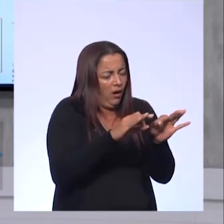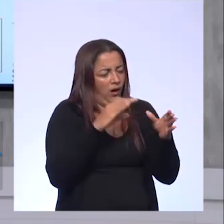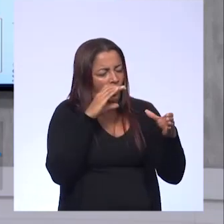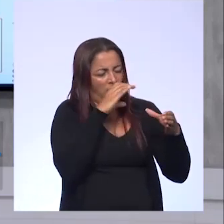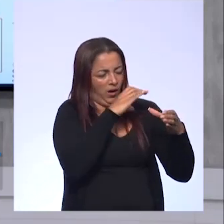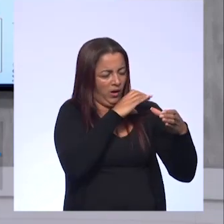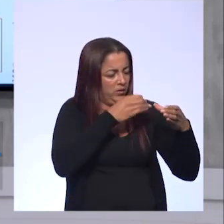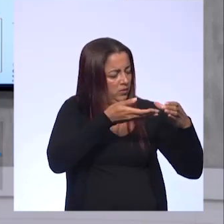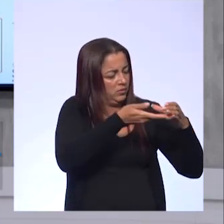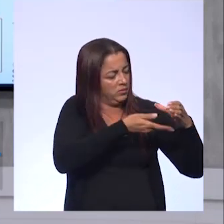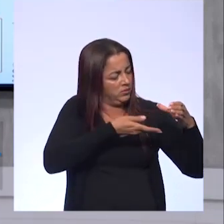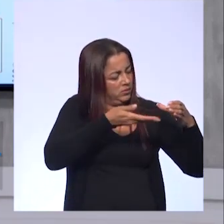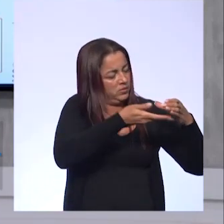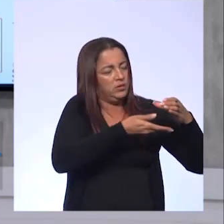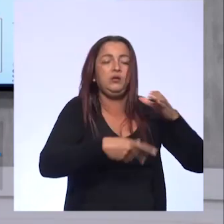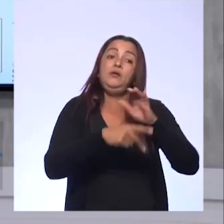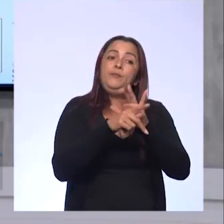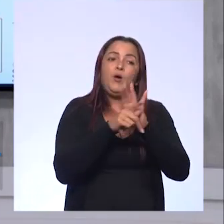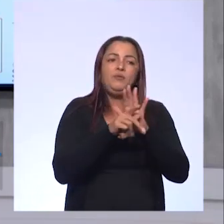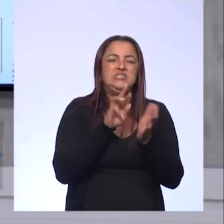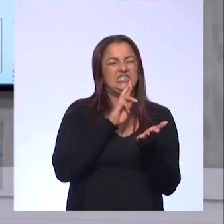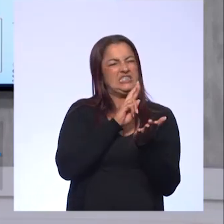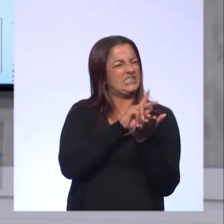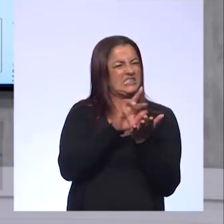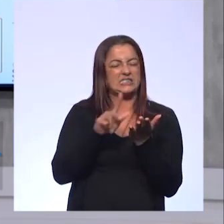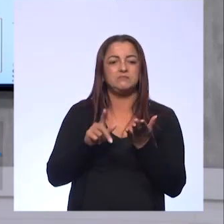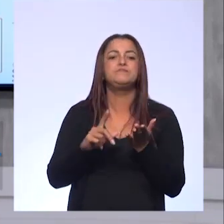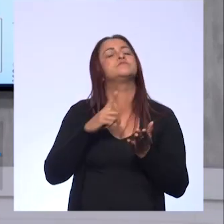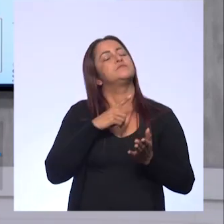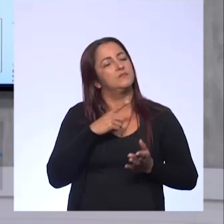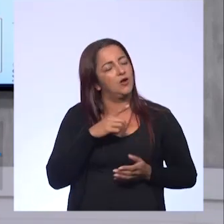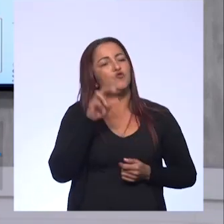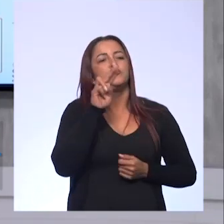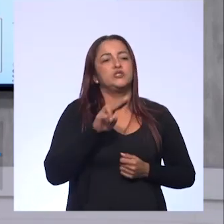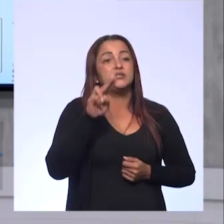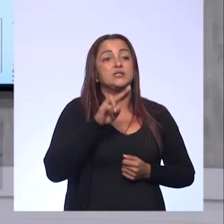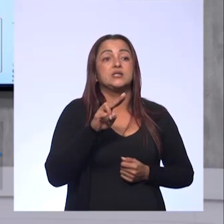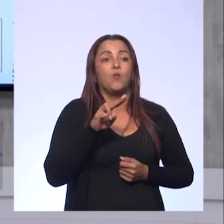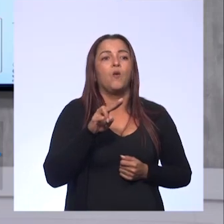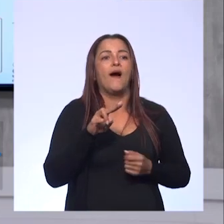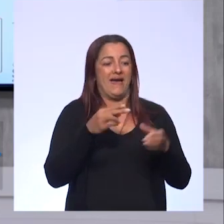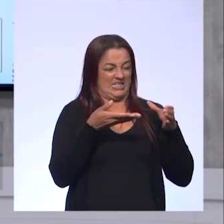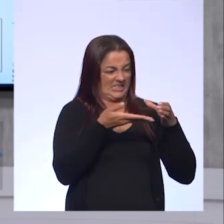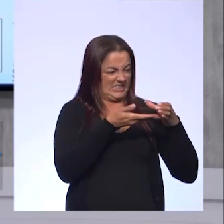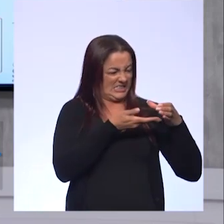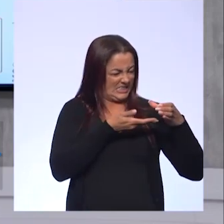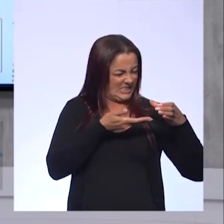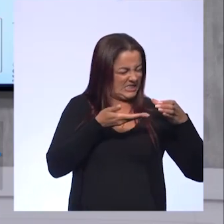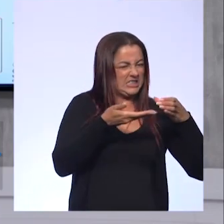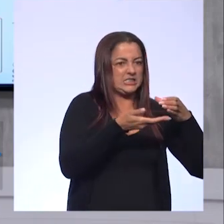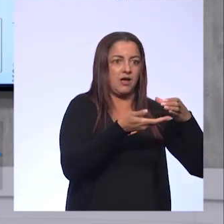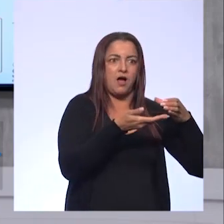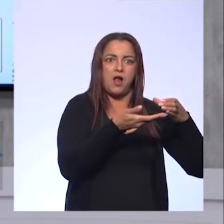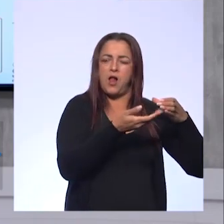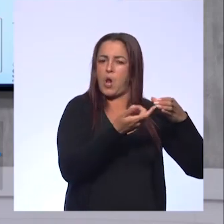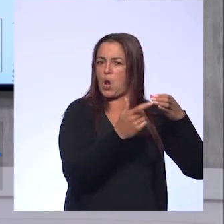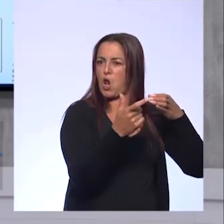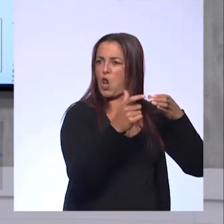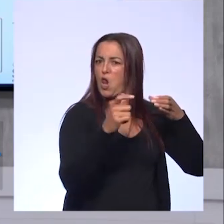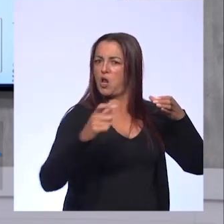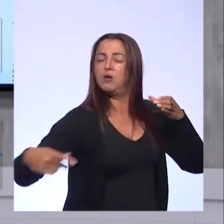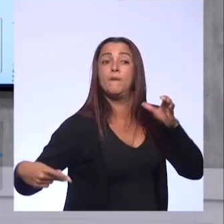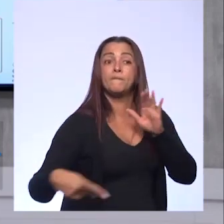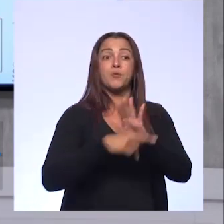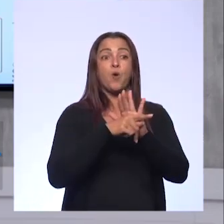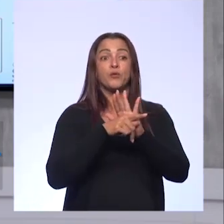comida um exemplo de uso das micro-ondas elas tem vários a utilização tecnológica de micro-ondas enorme inclusive na parte de telecomunicações